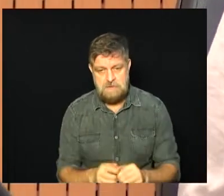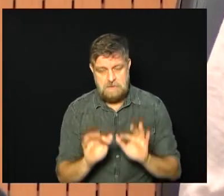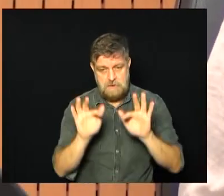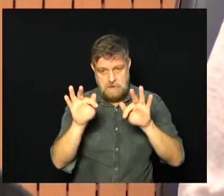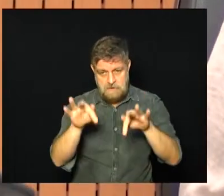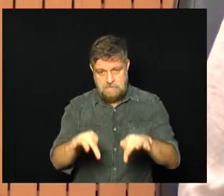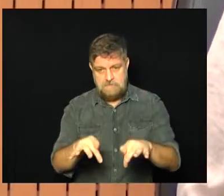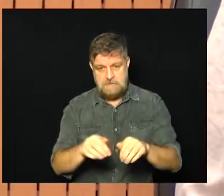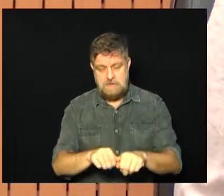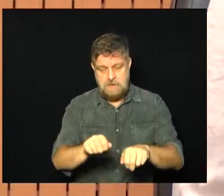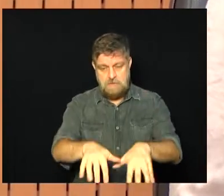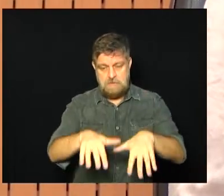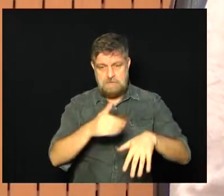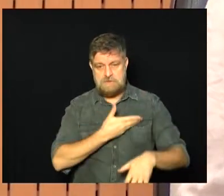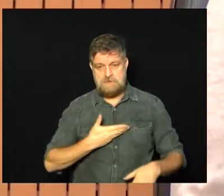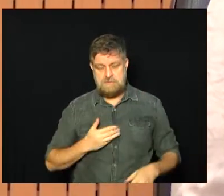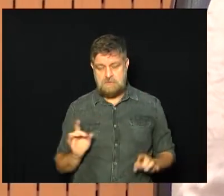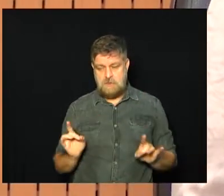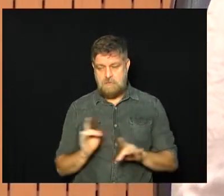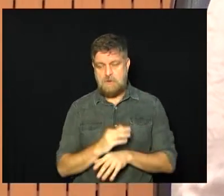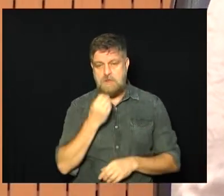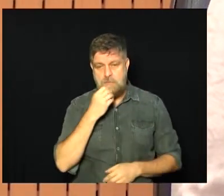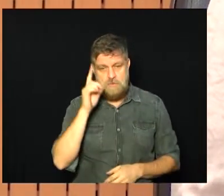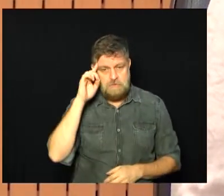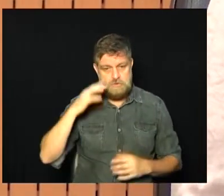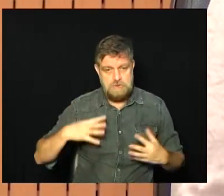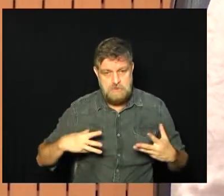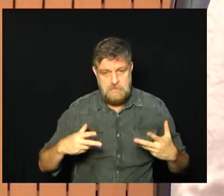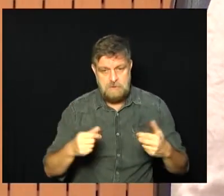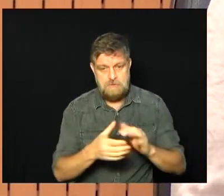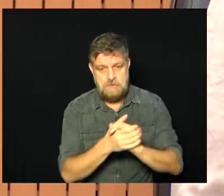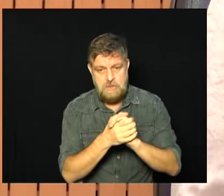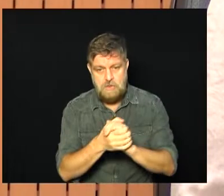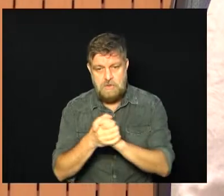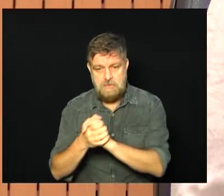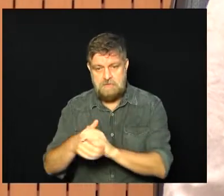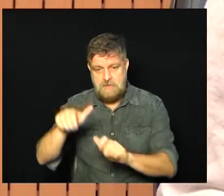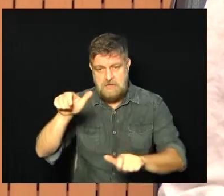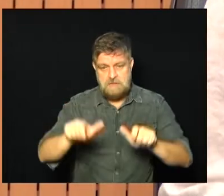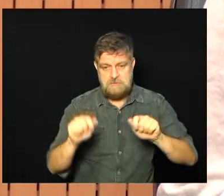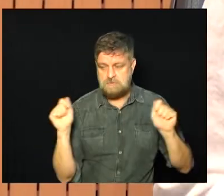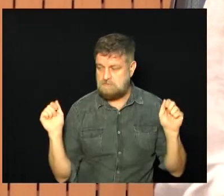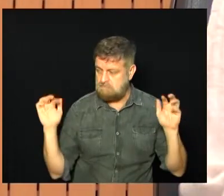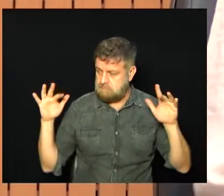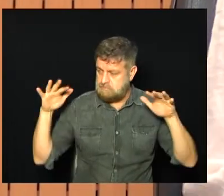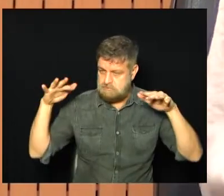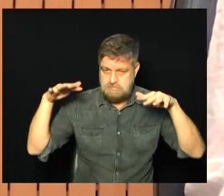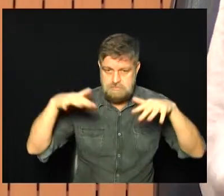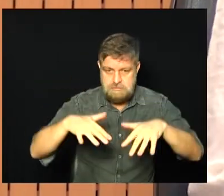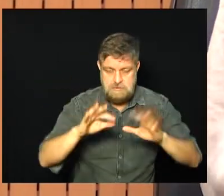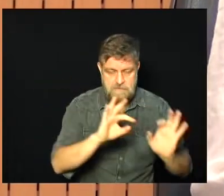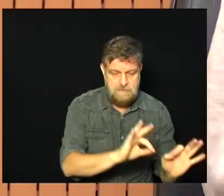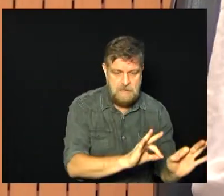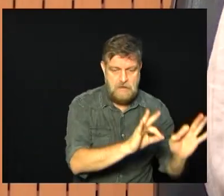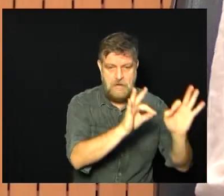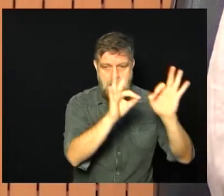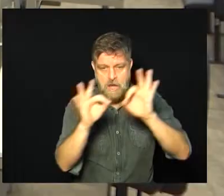encerrada essa audiência pública. Bom dia a todos e parabéns aos cidadãos que vieram acompanhar e